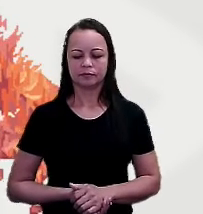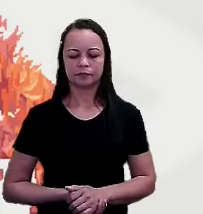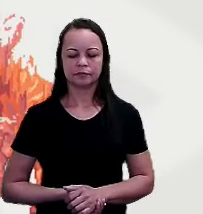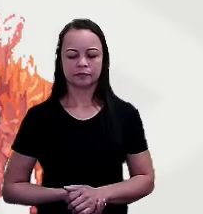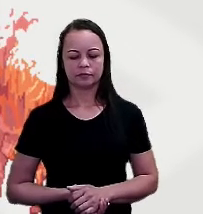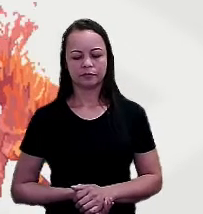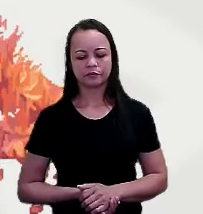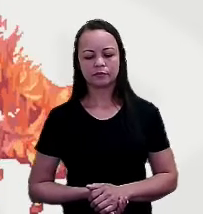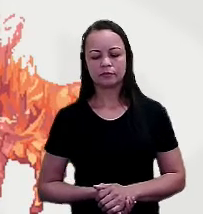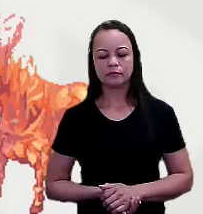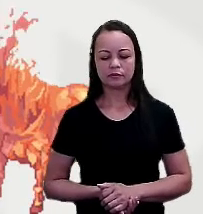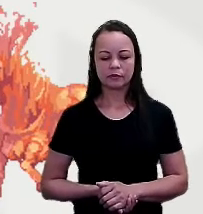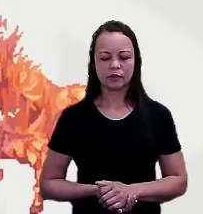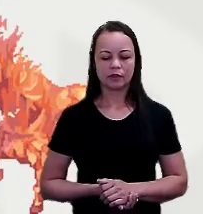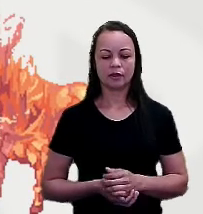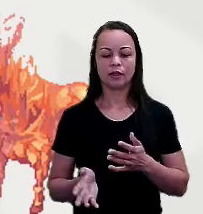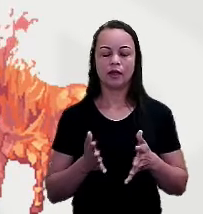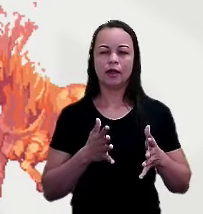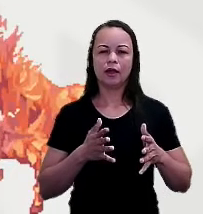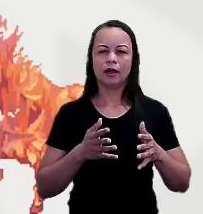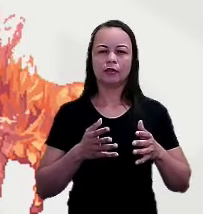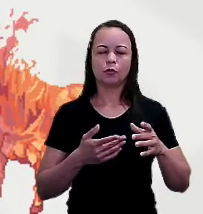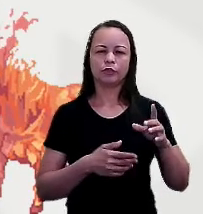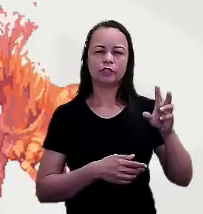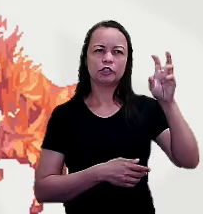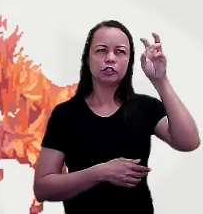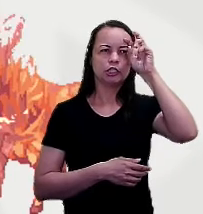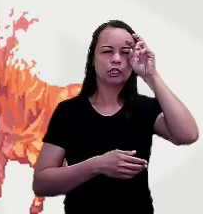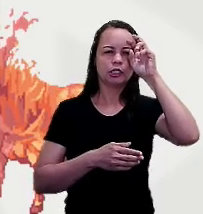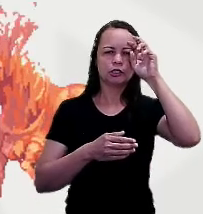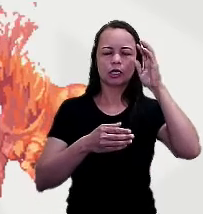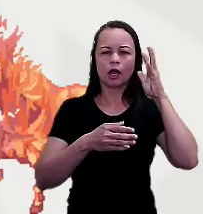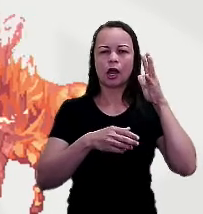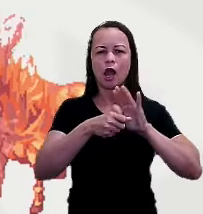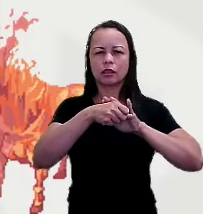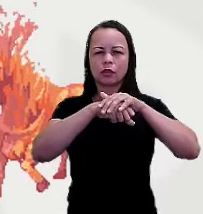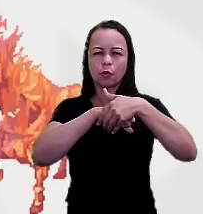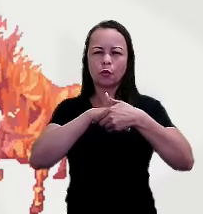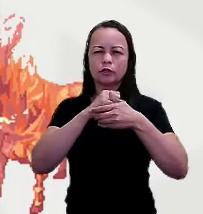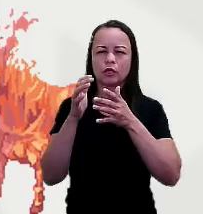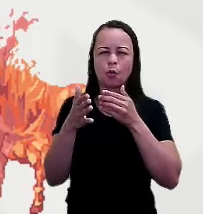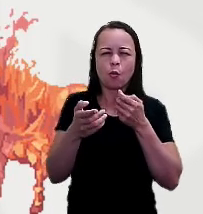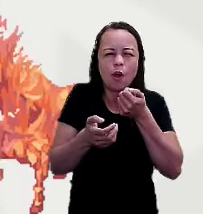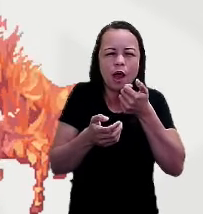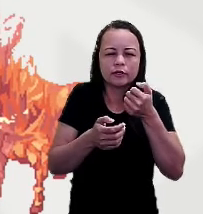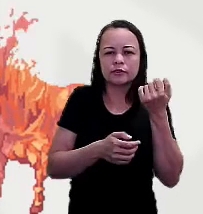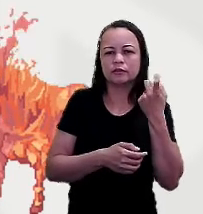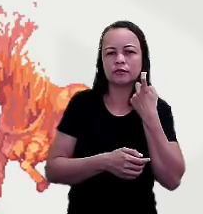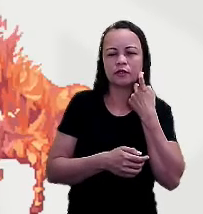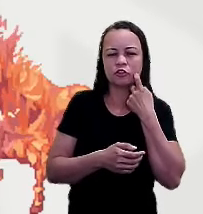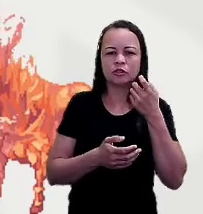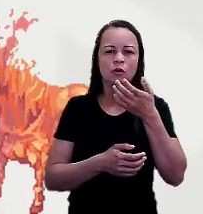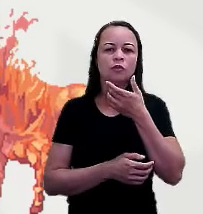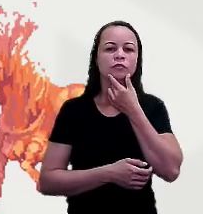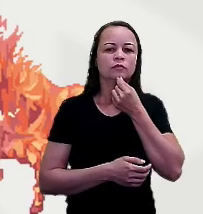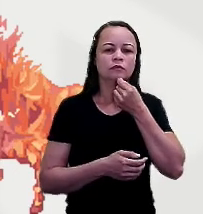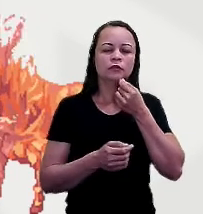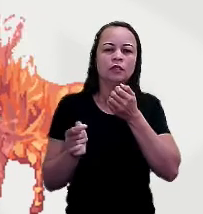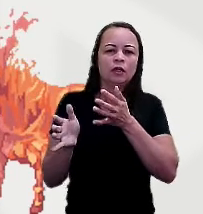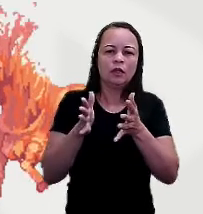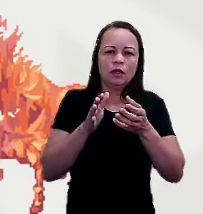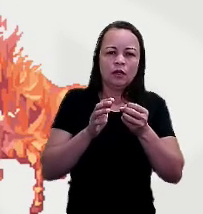É noite de quinta para sexta. O viajante assustado se apressa para chegar ao seu